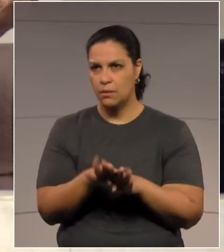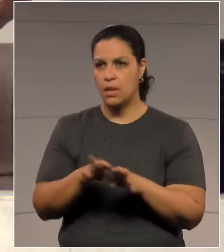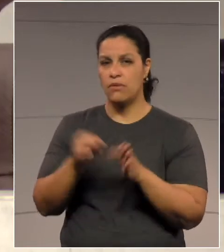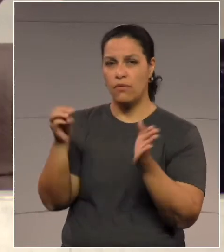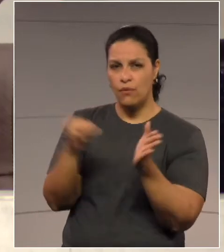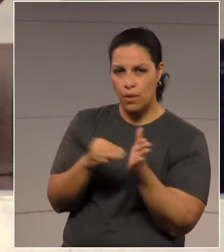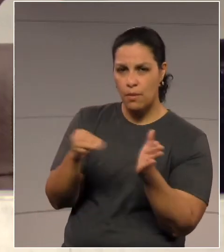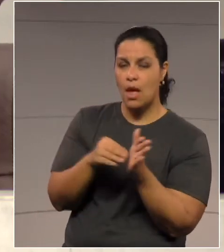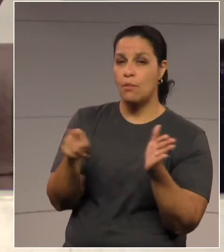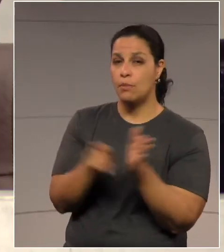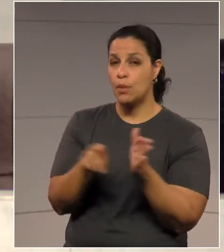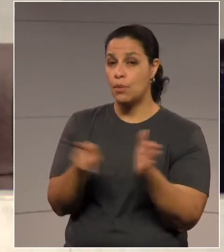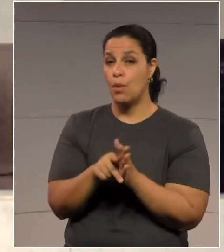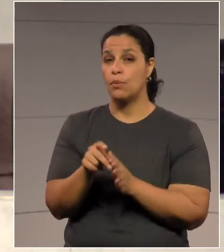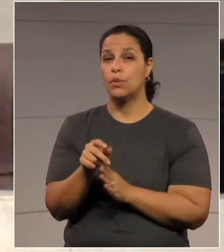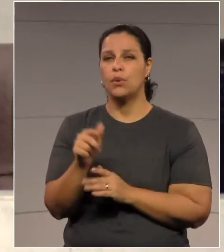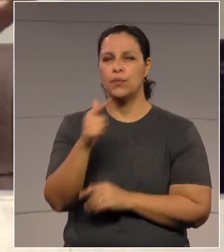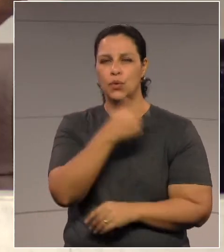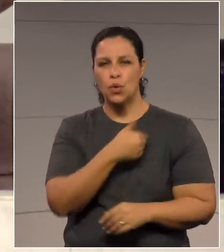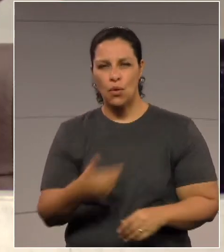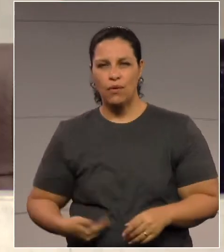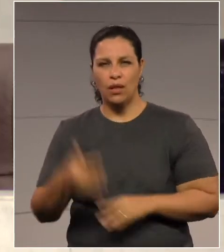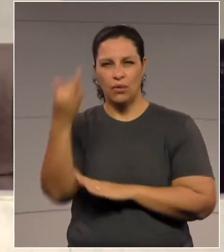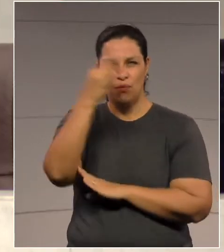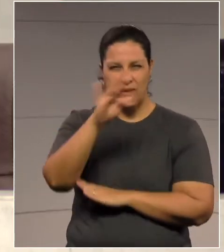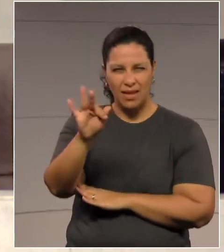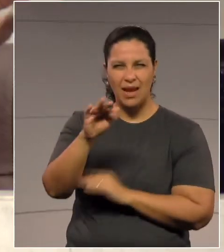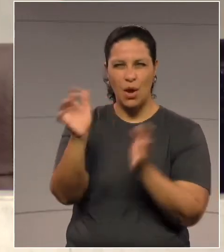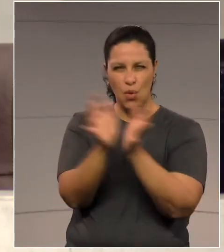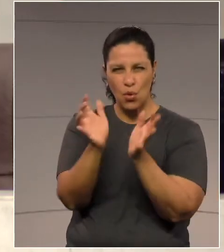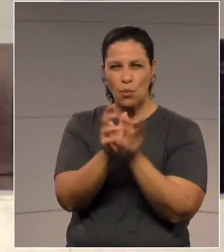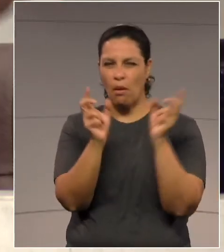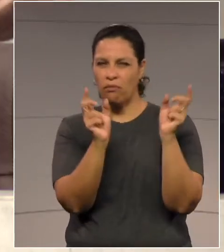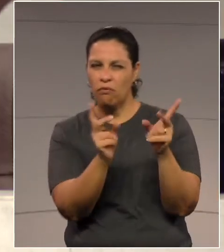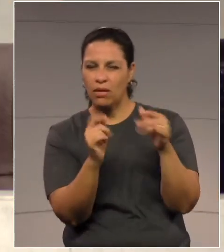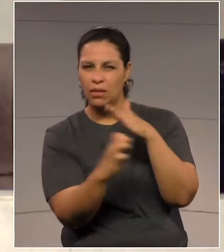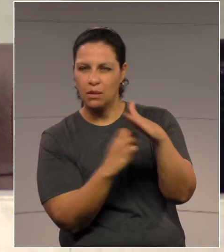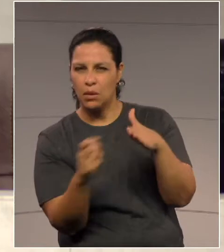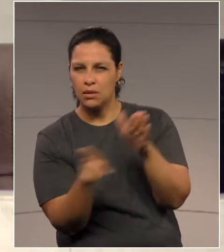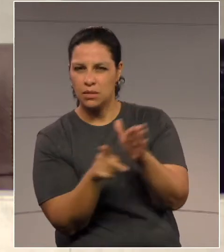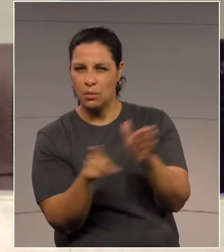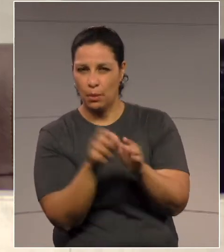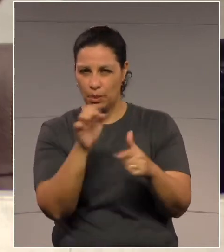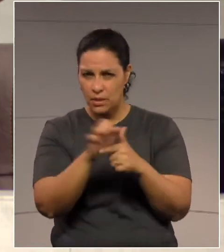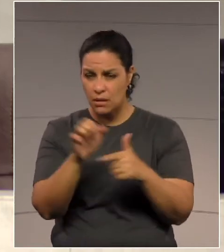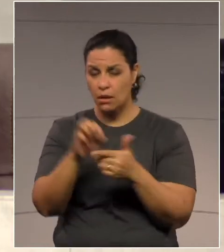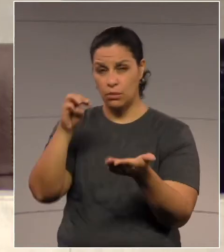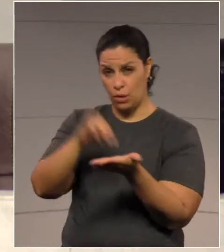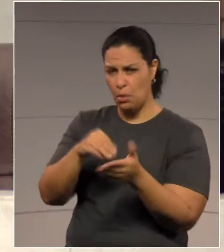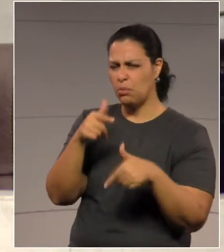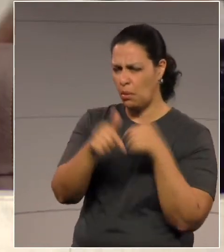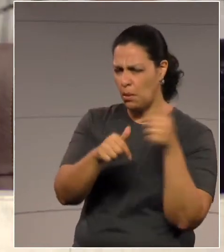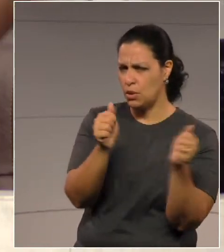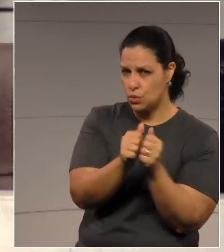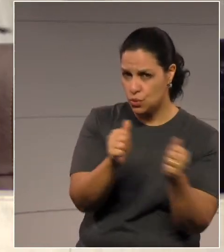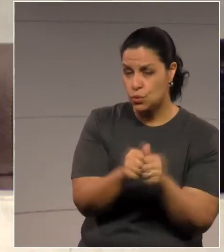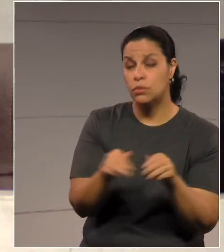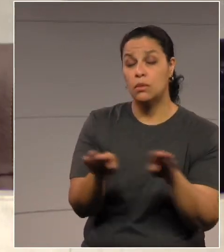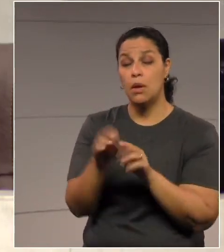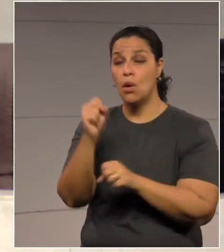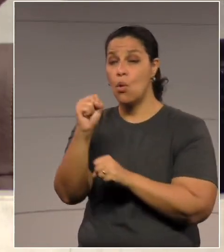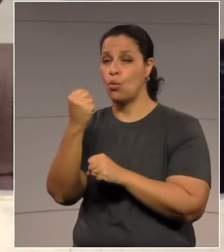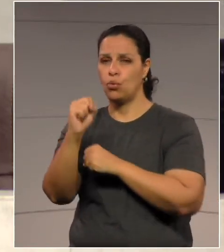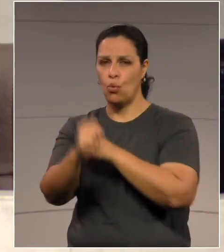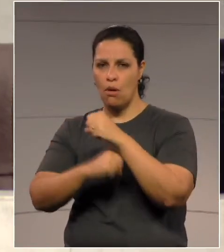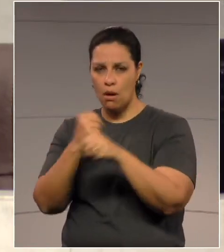membro da Comissão de Privatização do Governo Federal durante 3 anos, eu fui membro durante 8 anos do